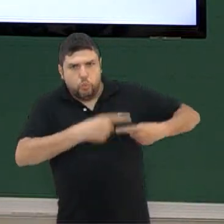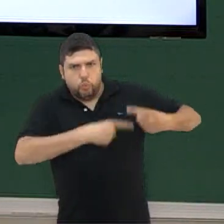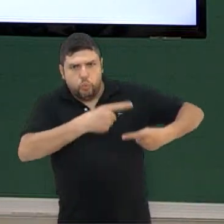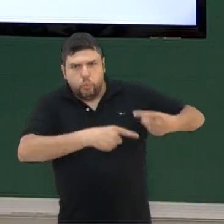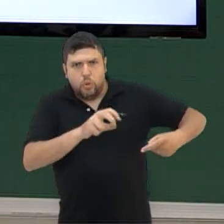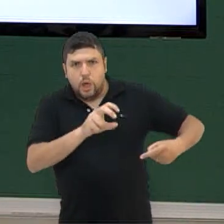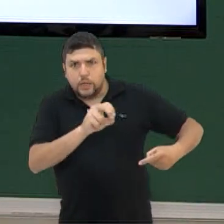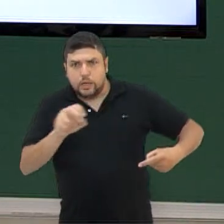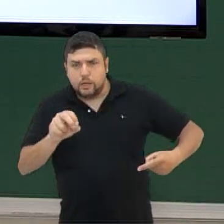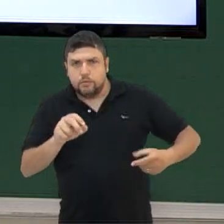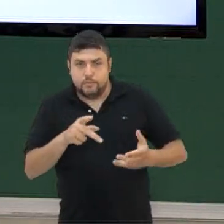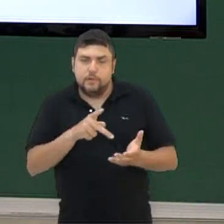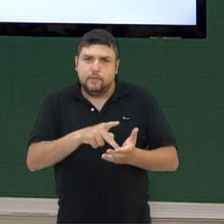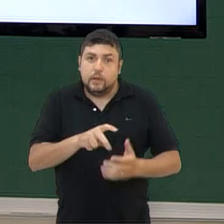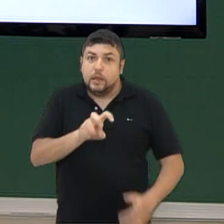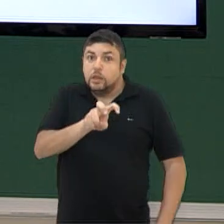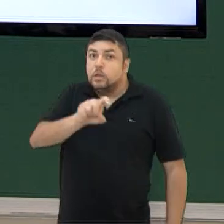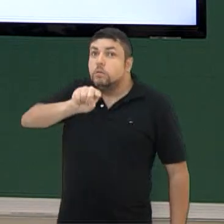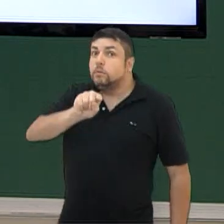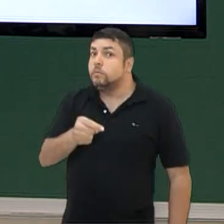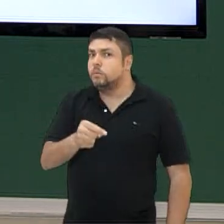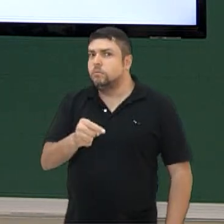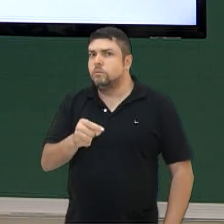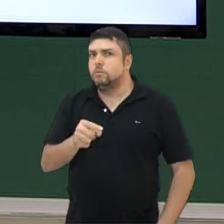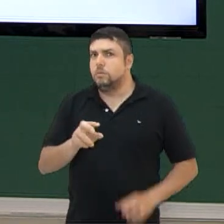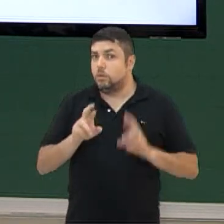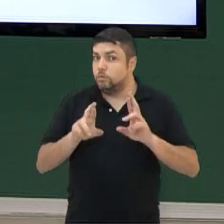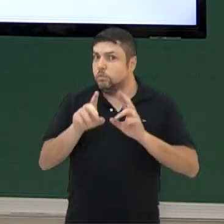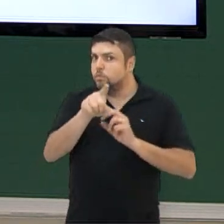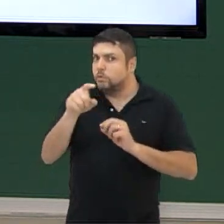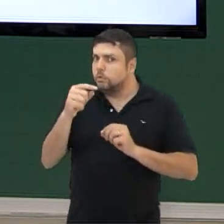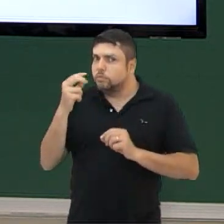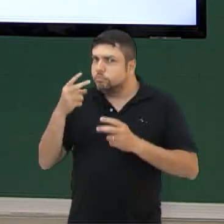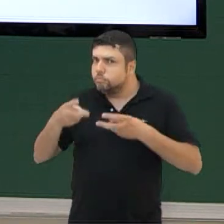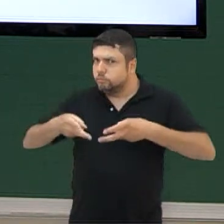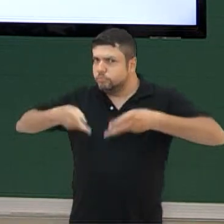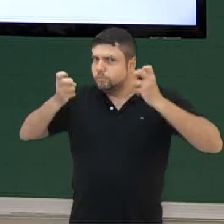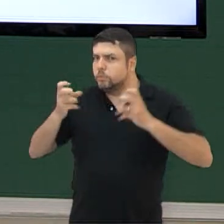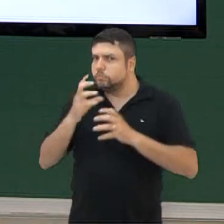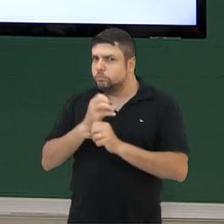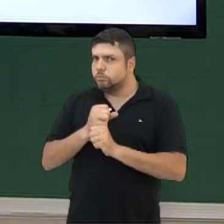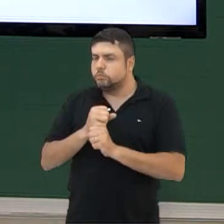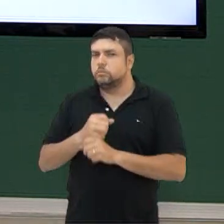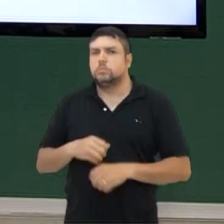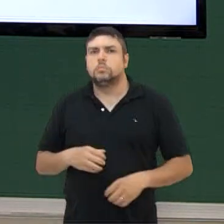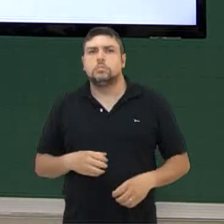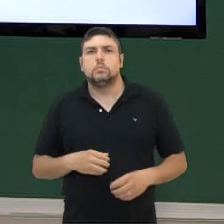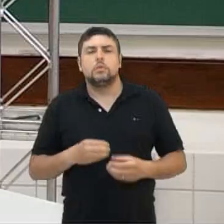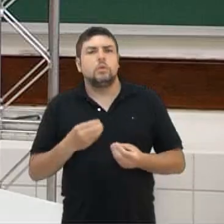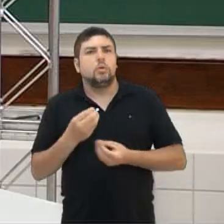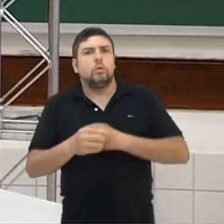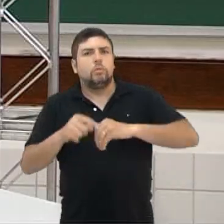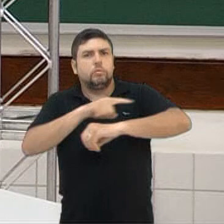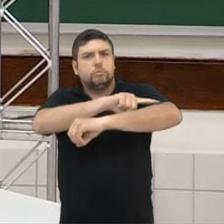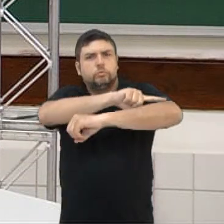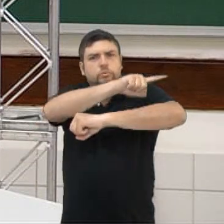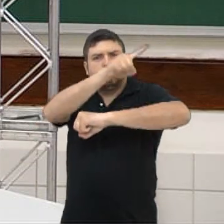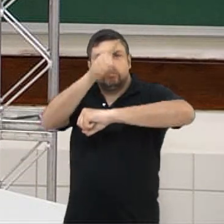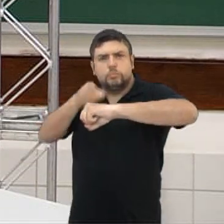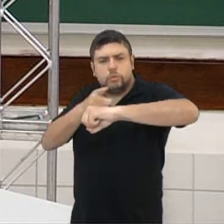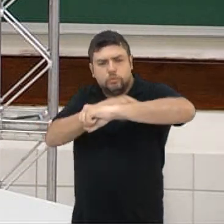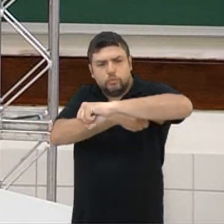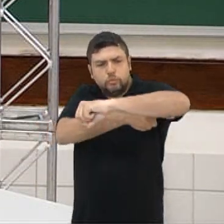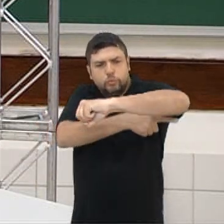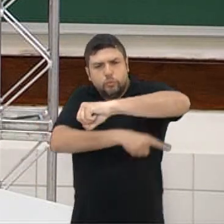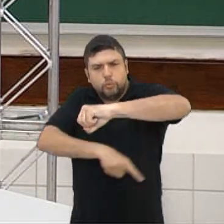500 voltas. Na verdade, são 5.000 voltas, né? Espero que você tenha visto aí. Bom, vamos dar uma olhada lá então. Qual é o comprimento aproximado? Então, eu